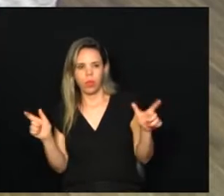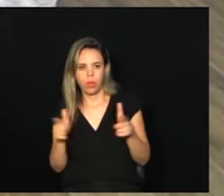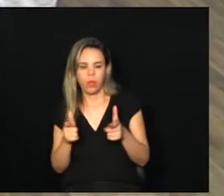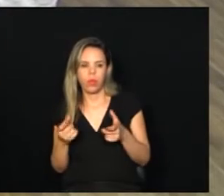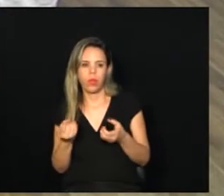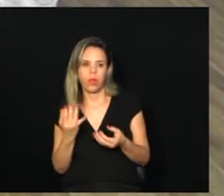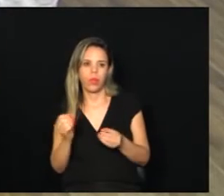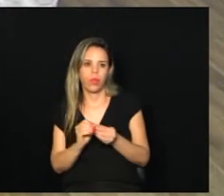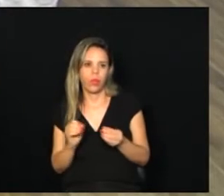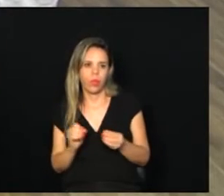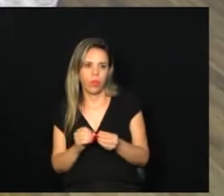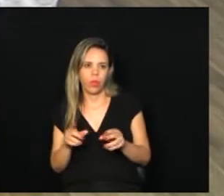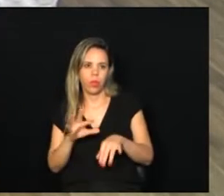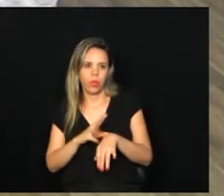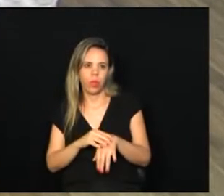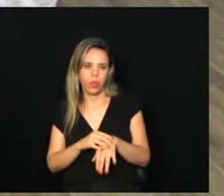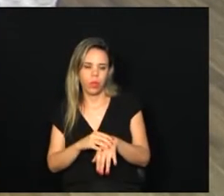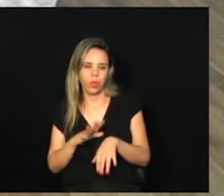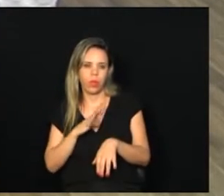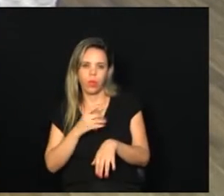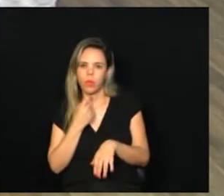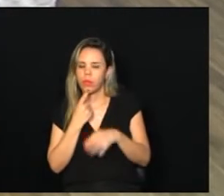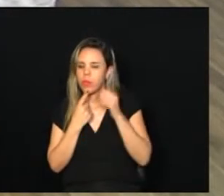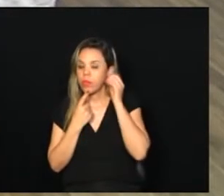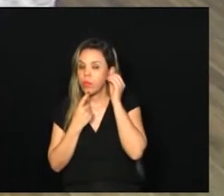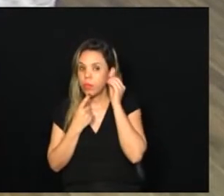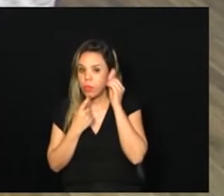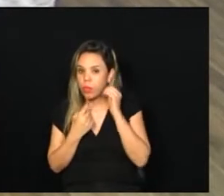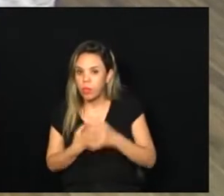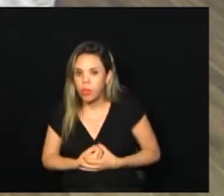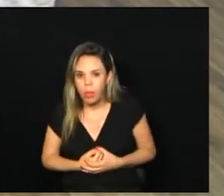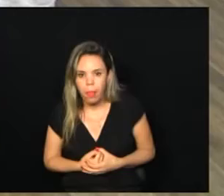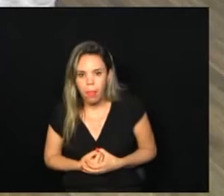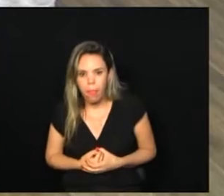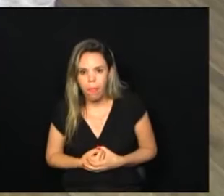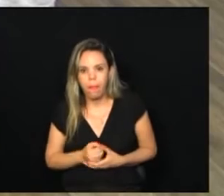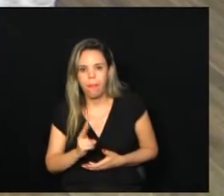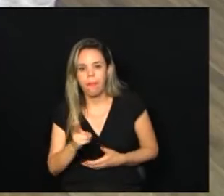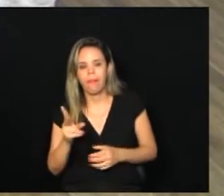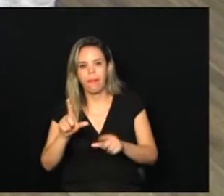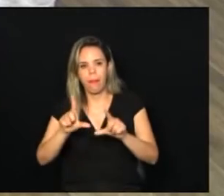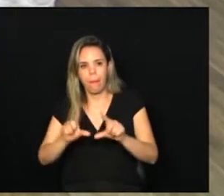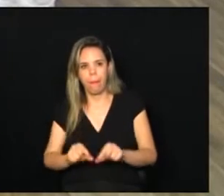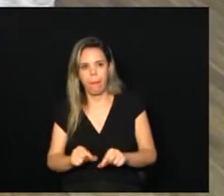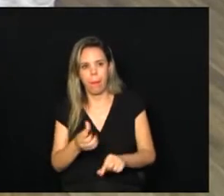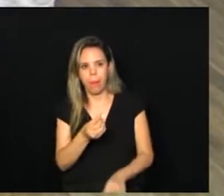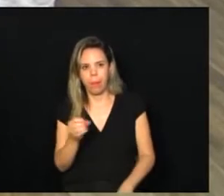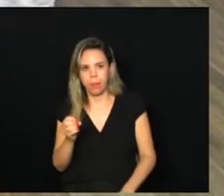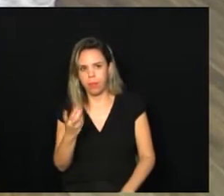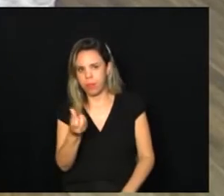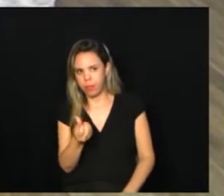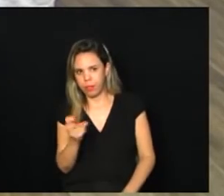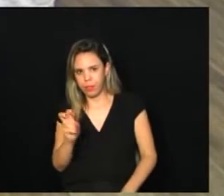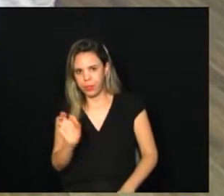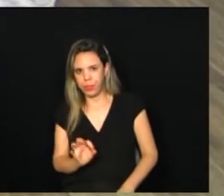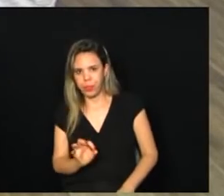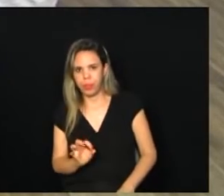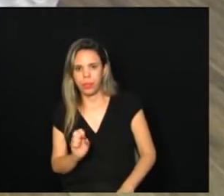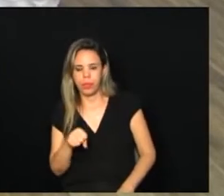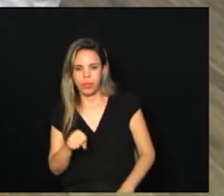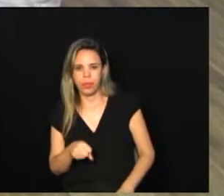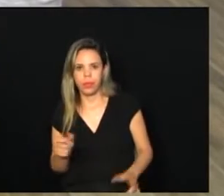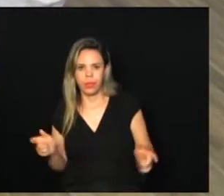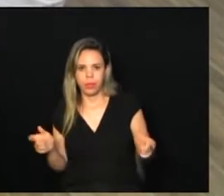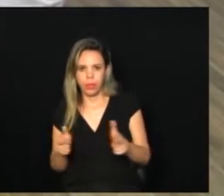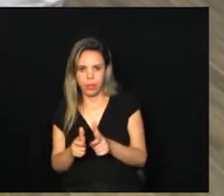dimensão de como a doença está no município de Campinas e segue abaixo dos 65%. Sim,